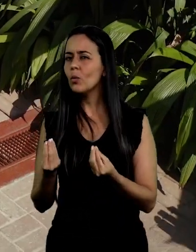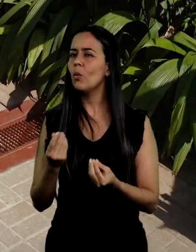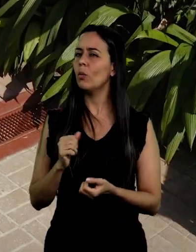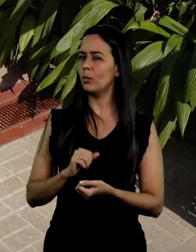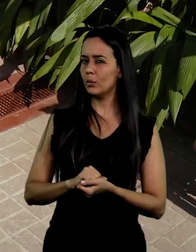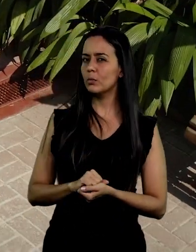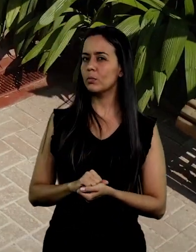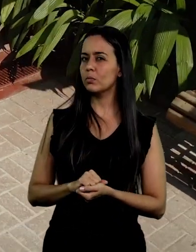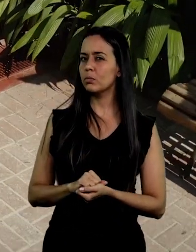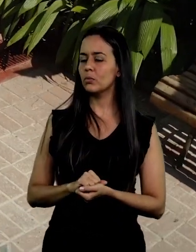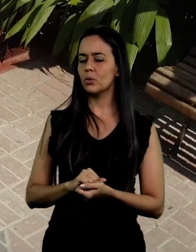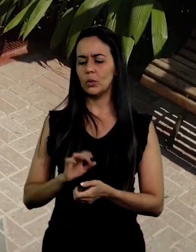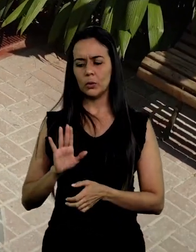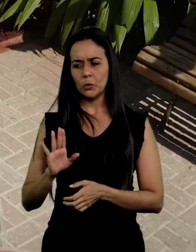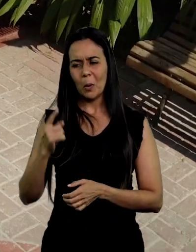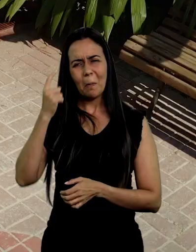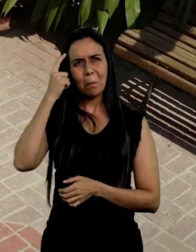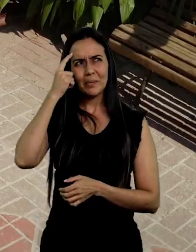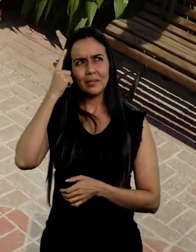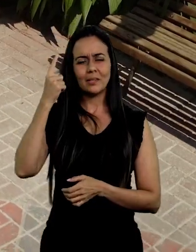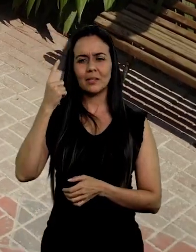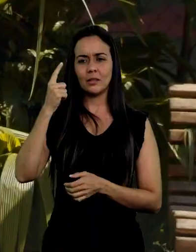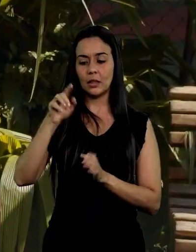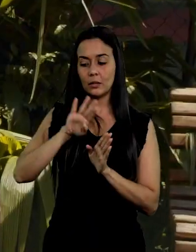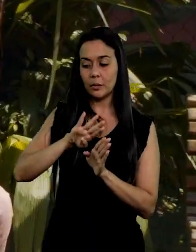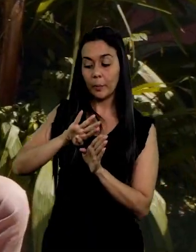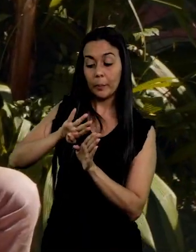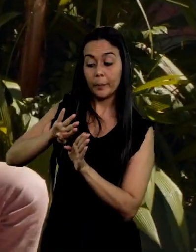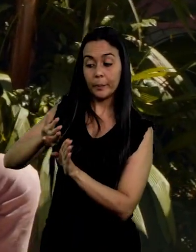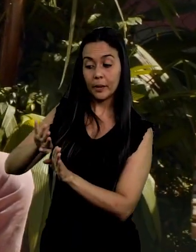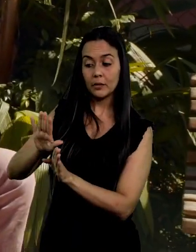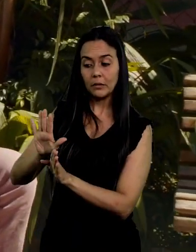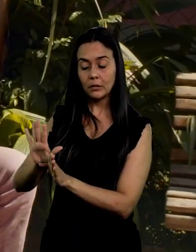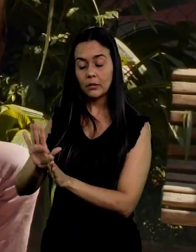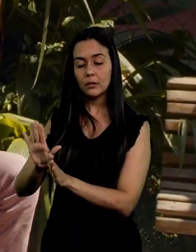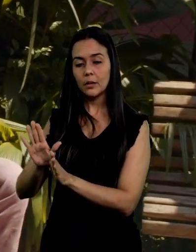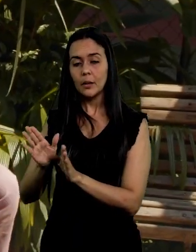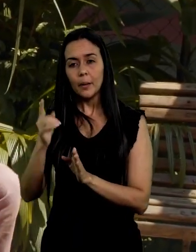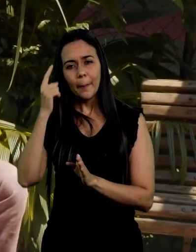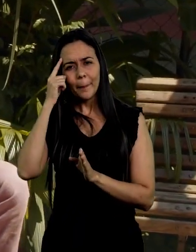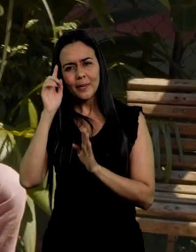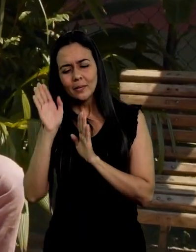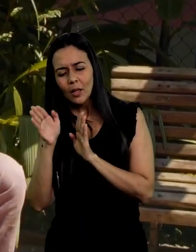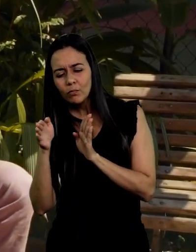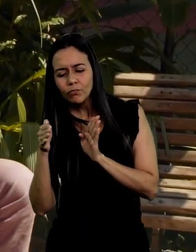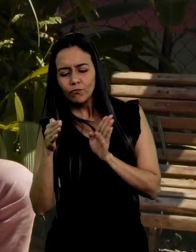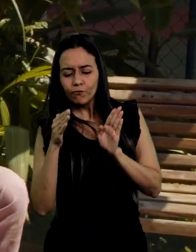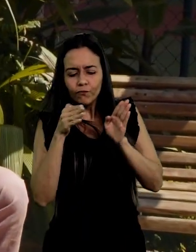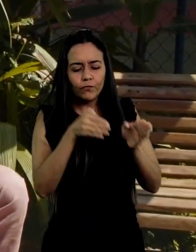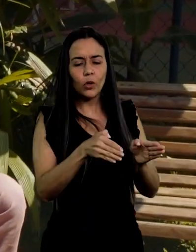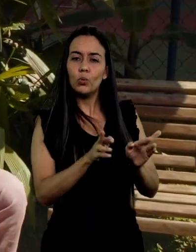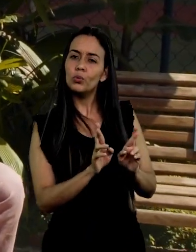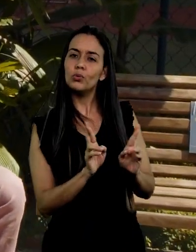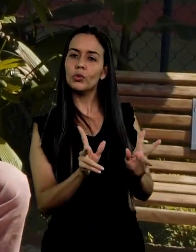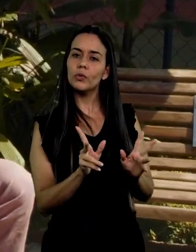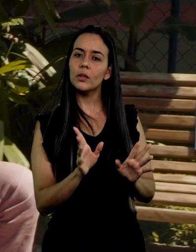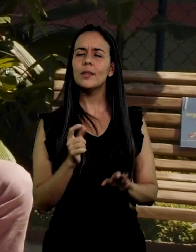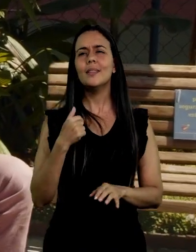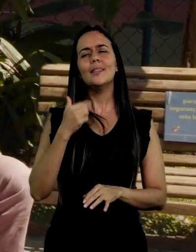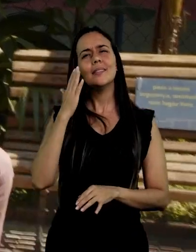suspender um pouco essa lógica, né? Claro. Não, você sabe que agora, na pandemia, eu em casa,